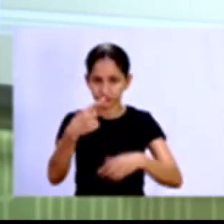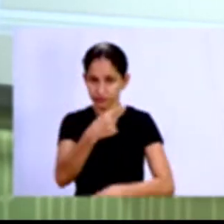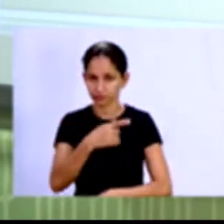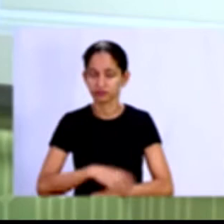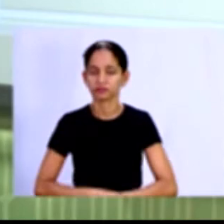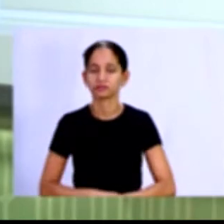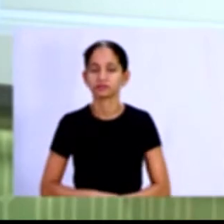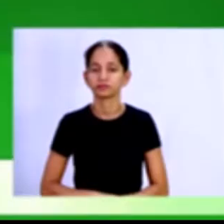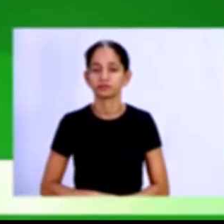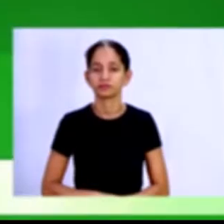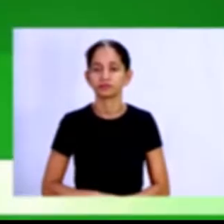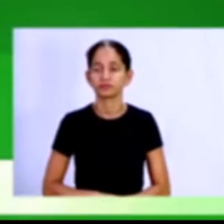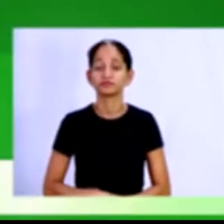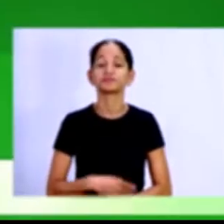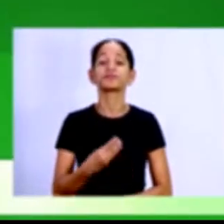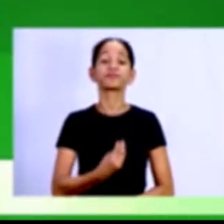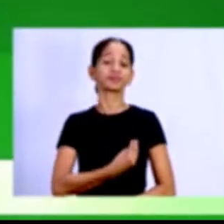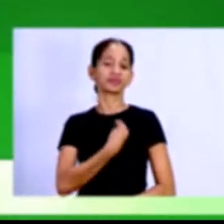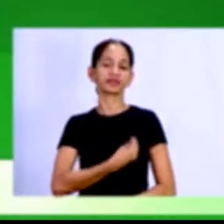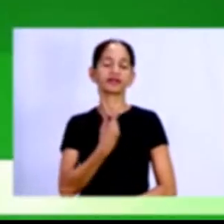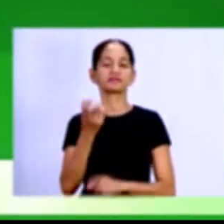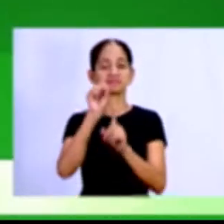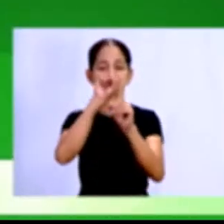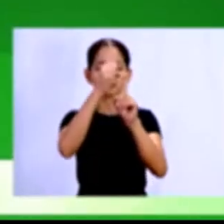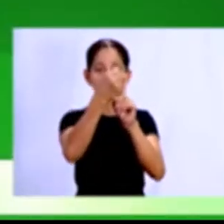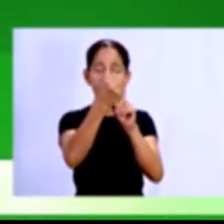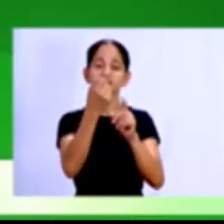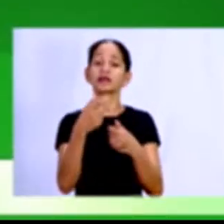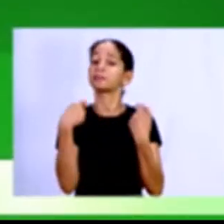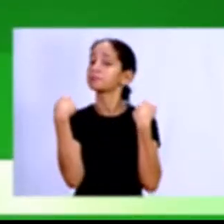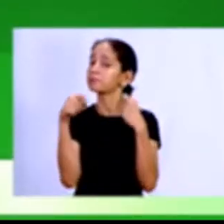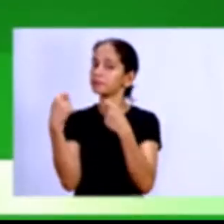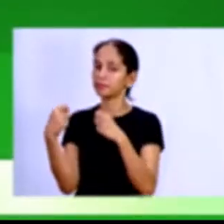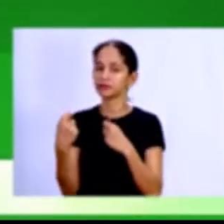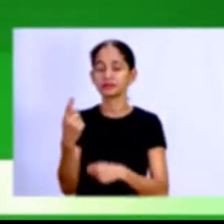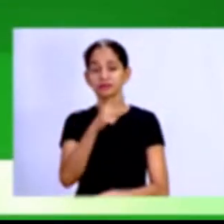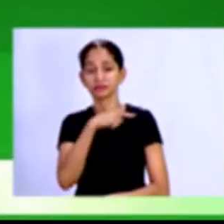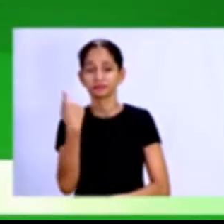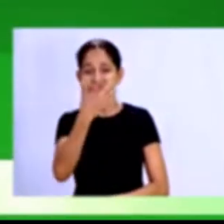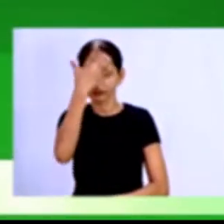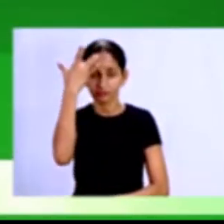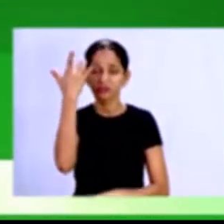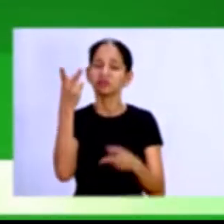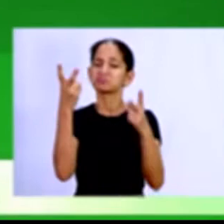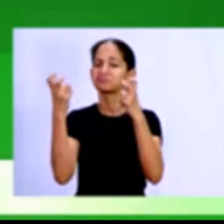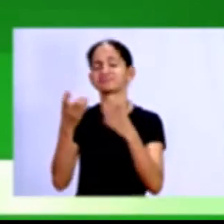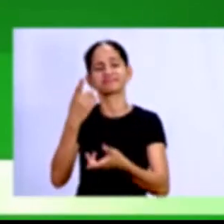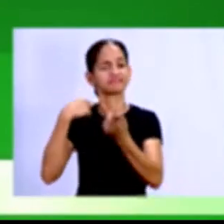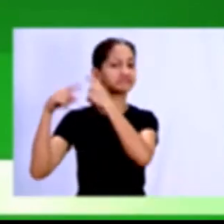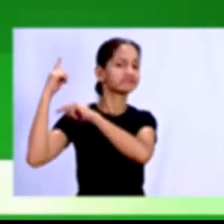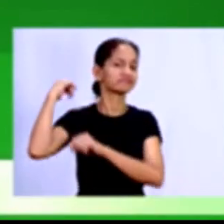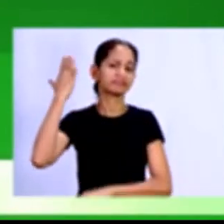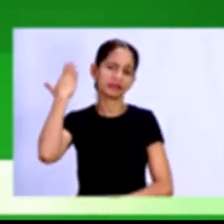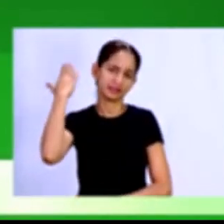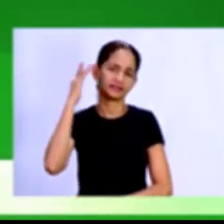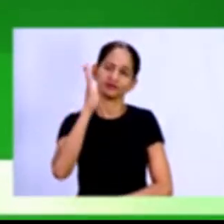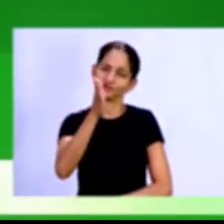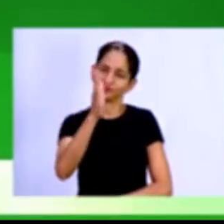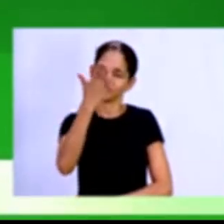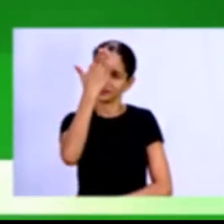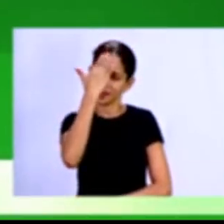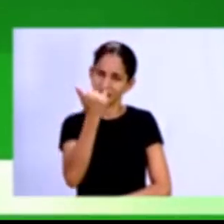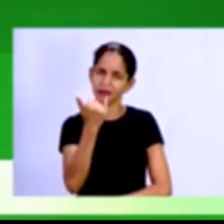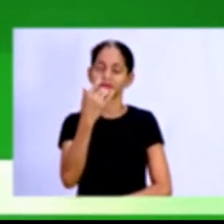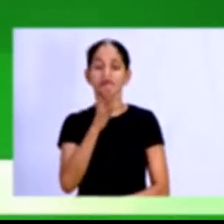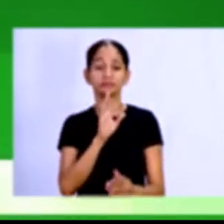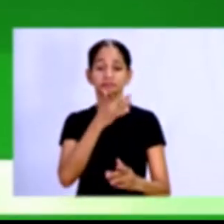aprendizagem? Viver socialmente é uma necessidade do ser humano já percebida desde os primórdios. Estar na